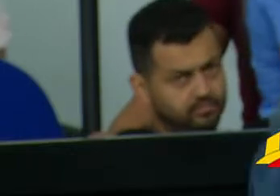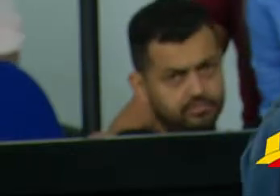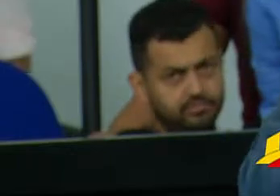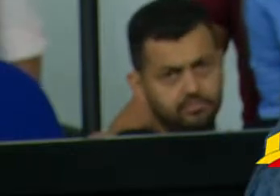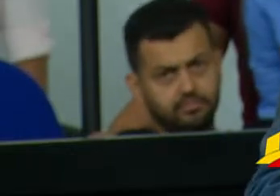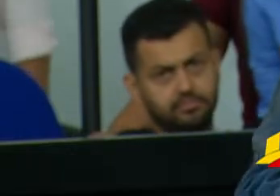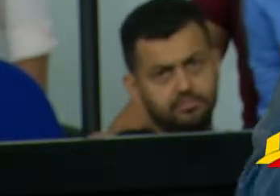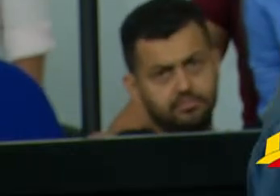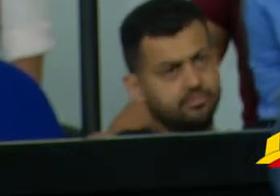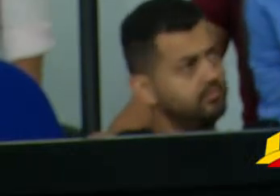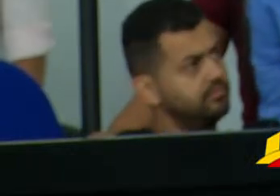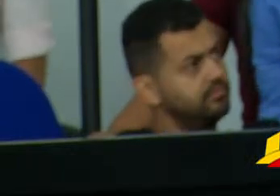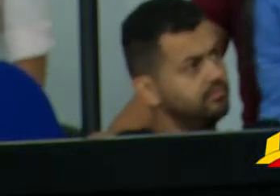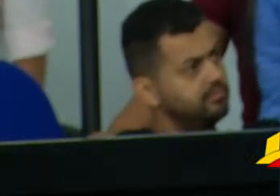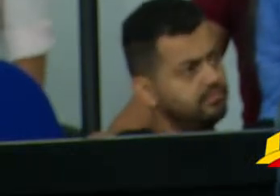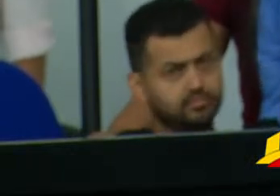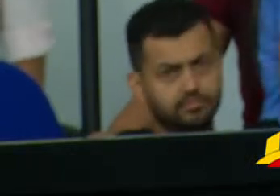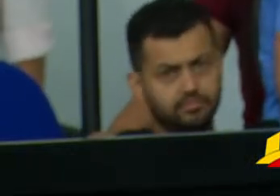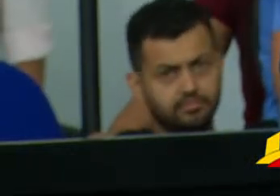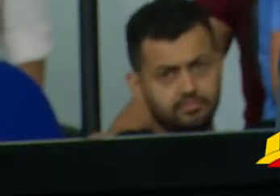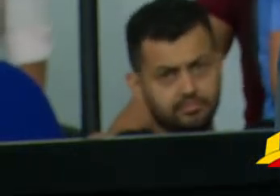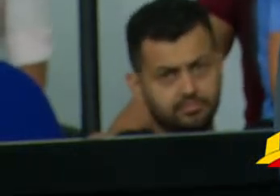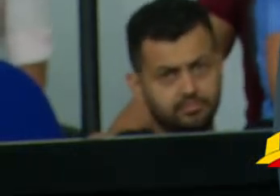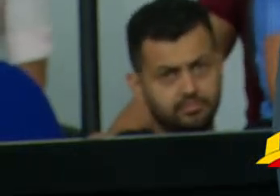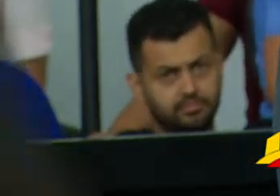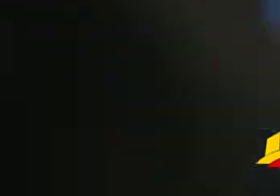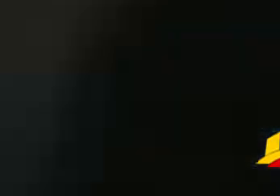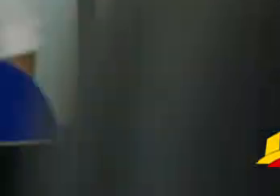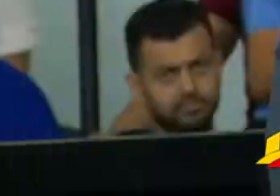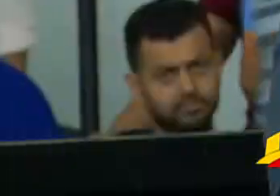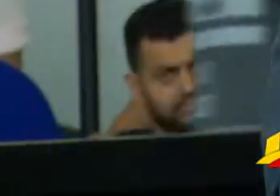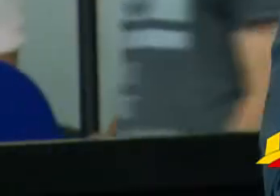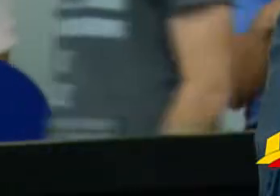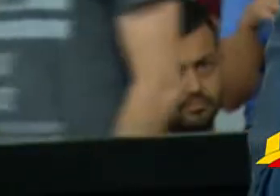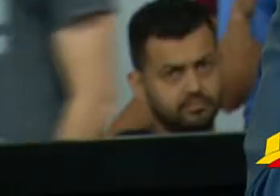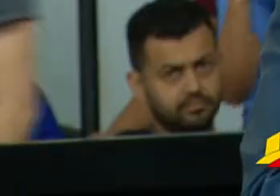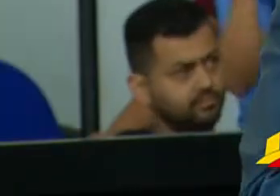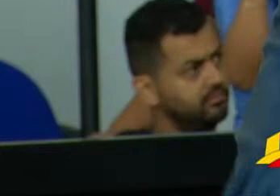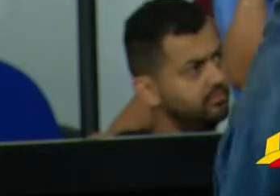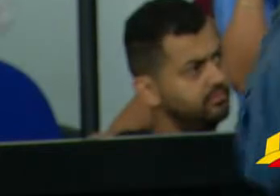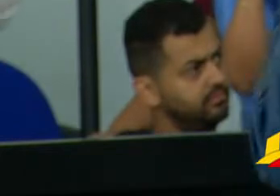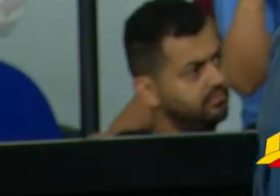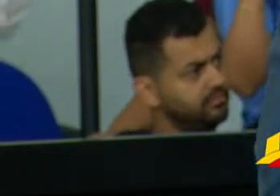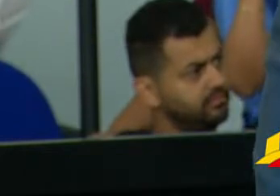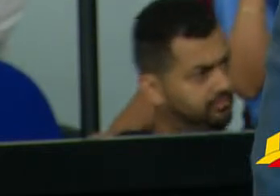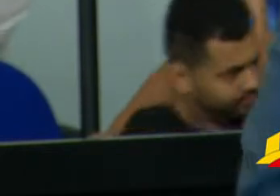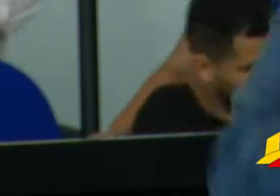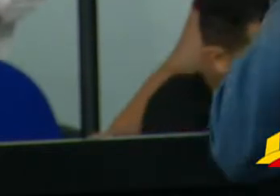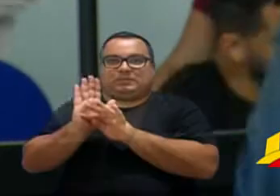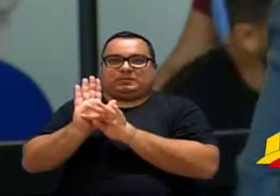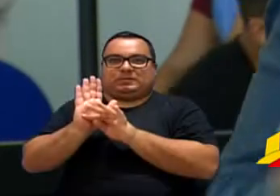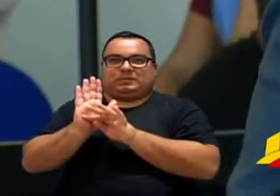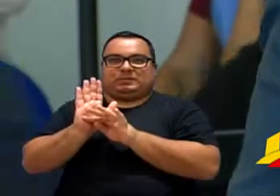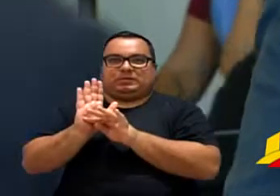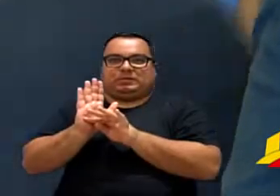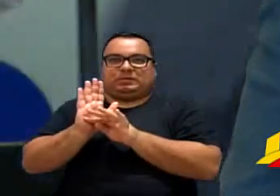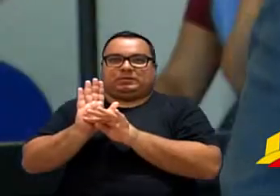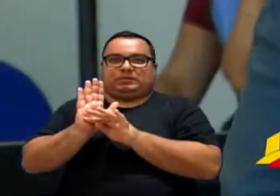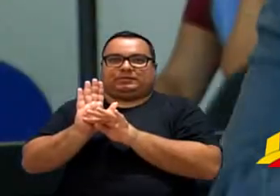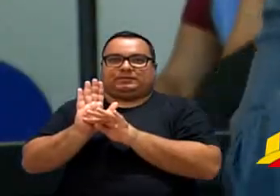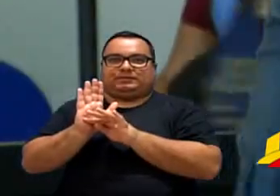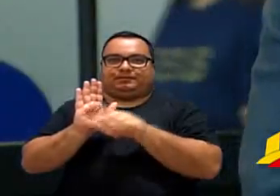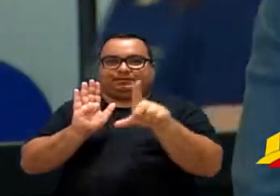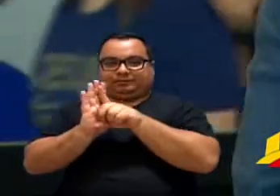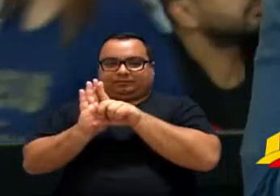opinar e sobrepor ele pode até dar sua opinião mas o parecer dele tem que ser embasamento constitucional